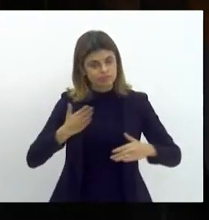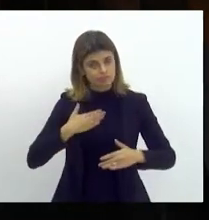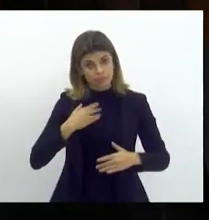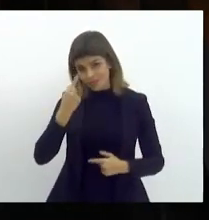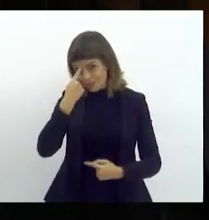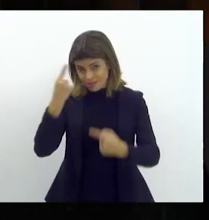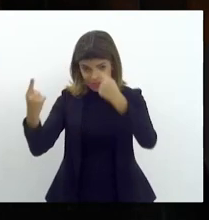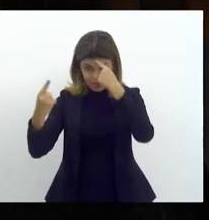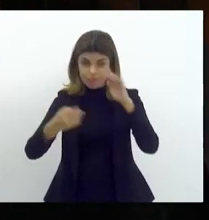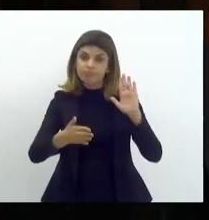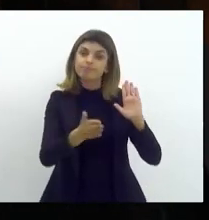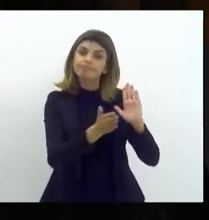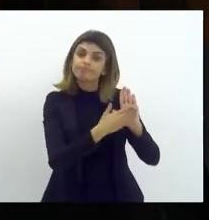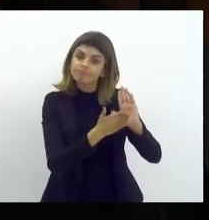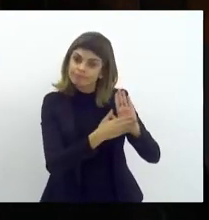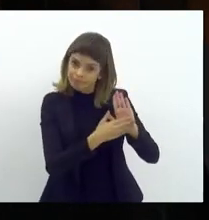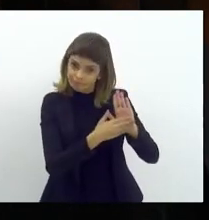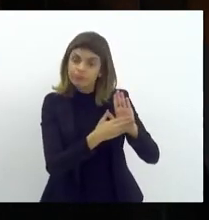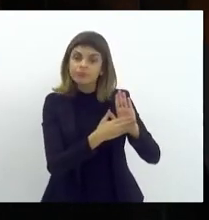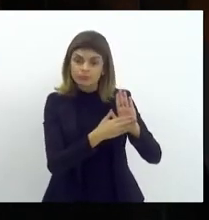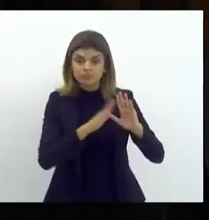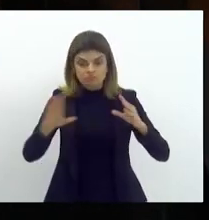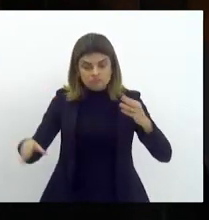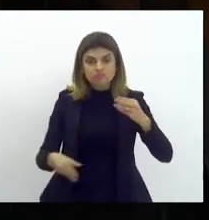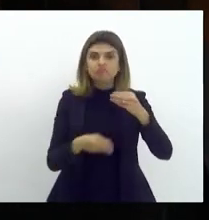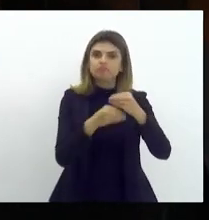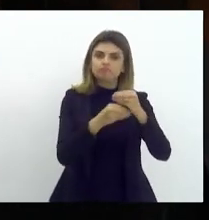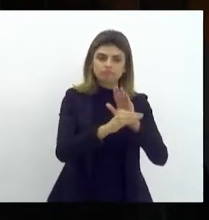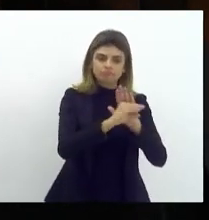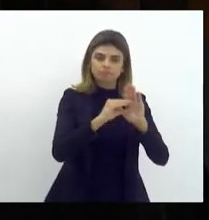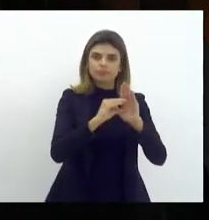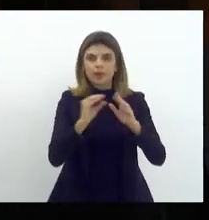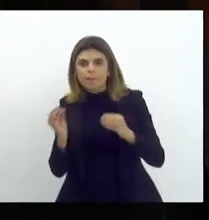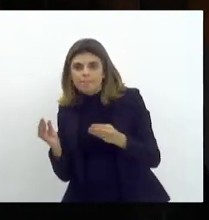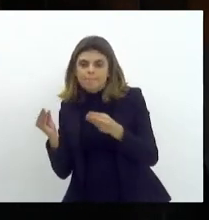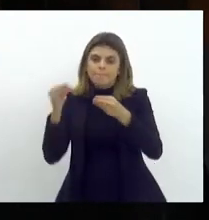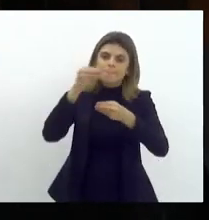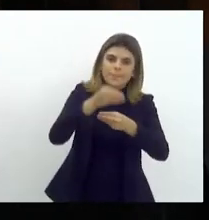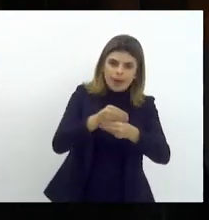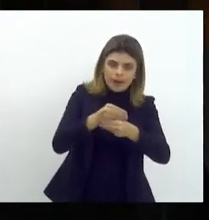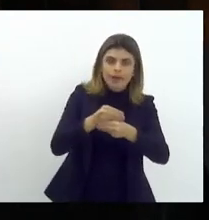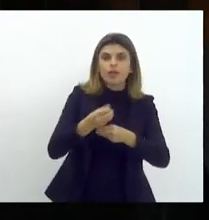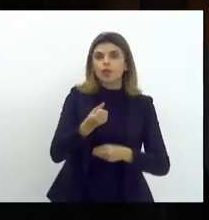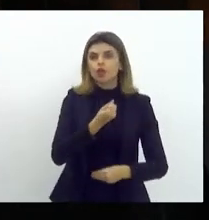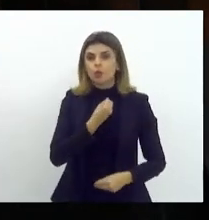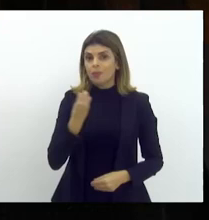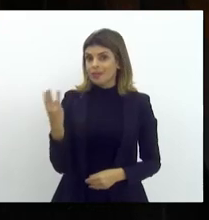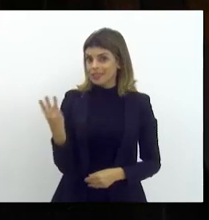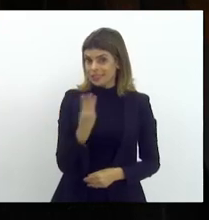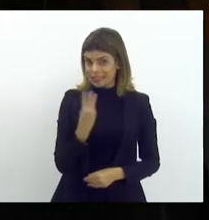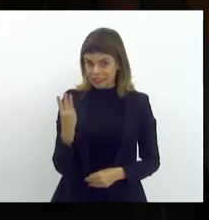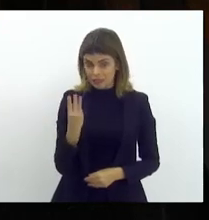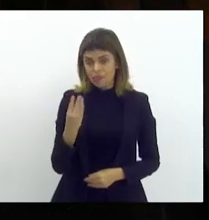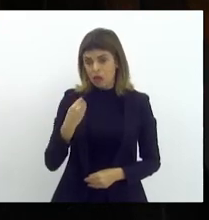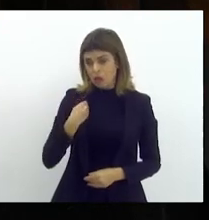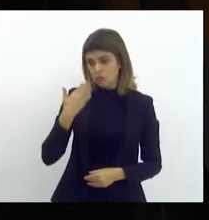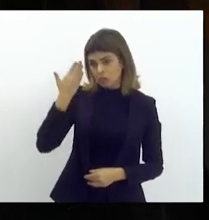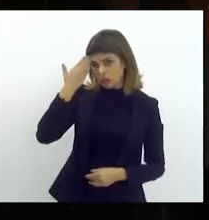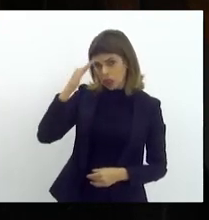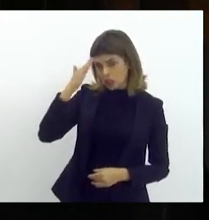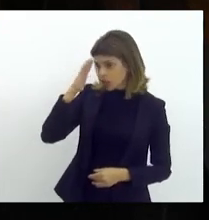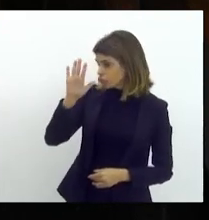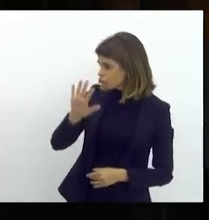essa hipótese do da emenda aditiva número 3 que no meu entendimento